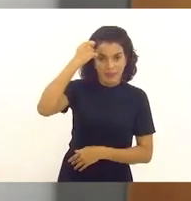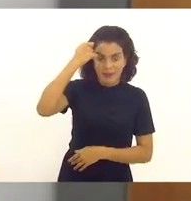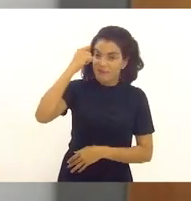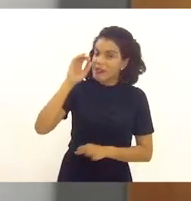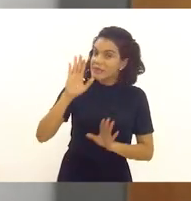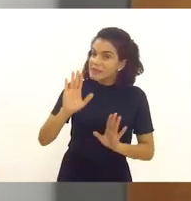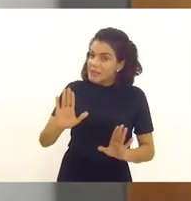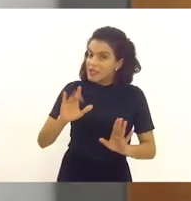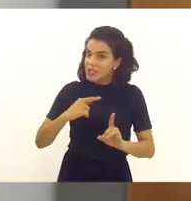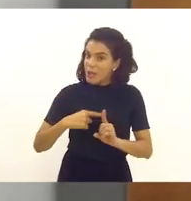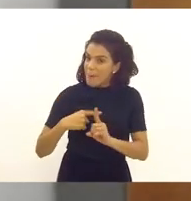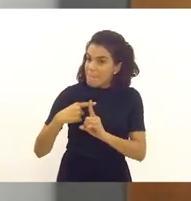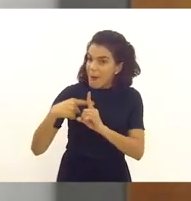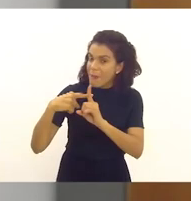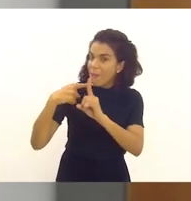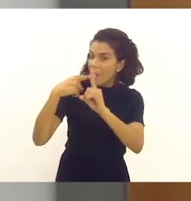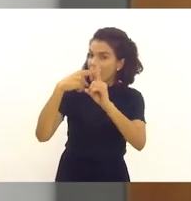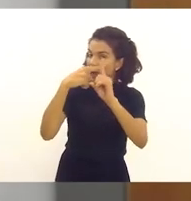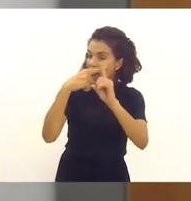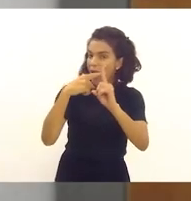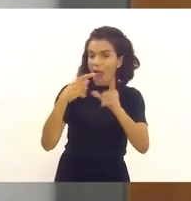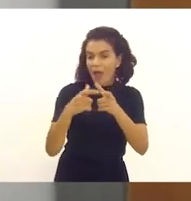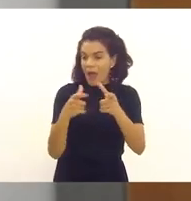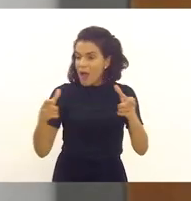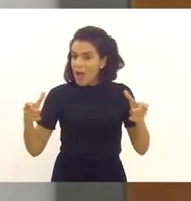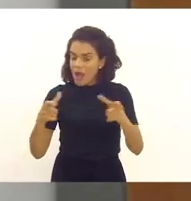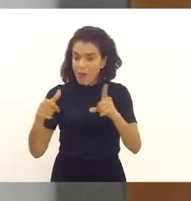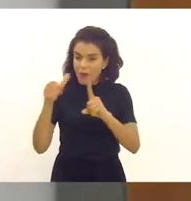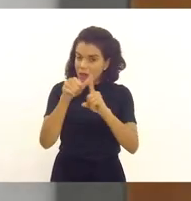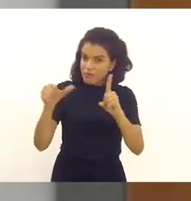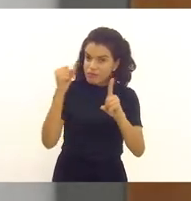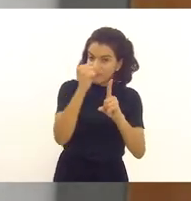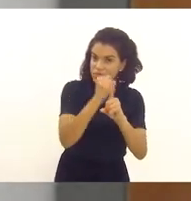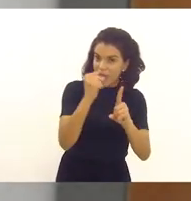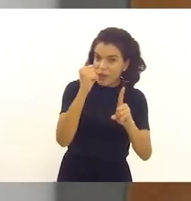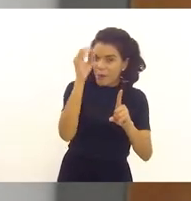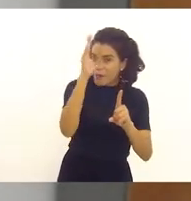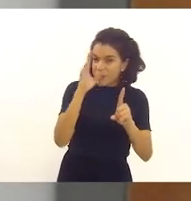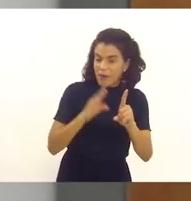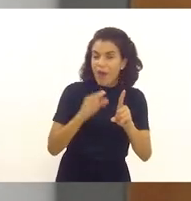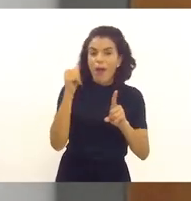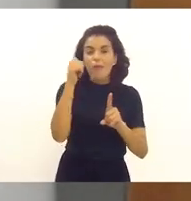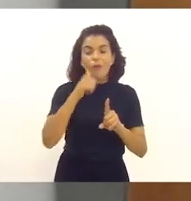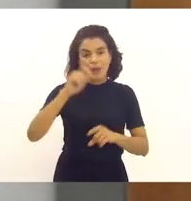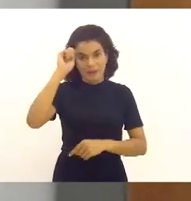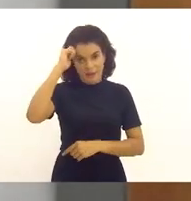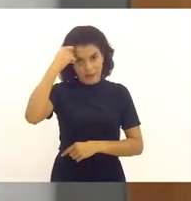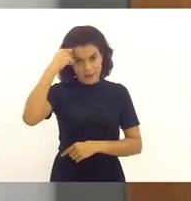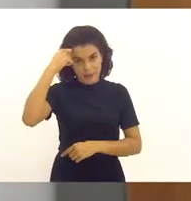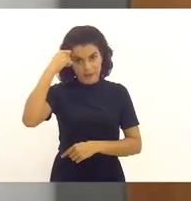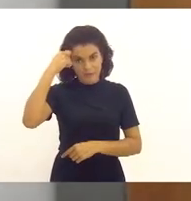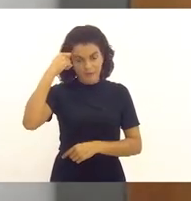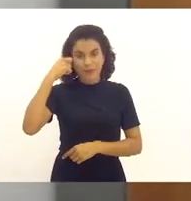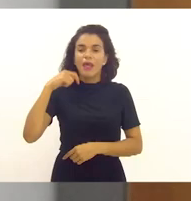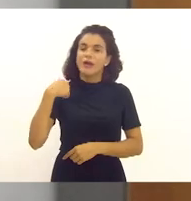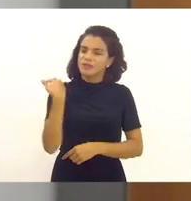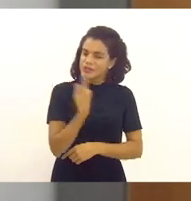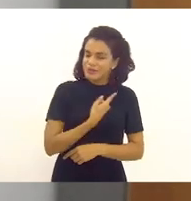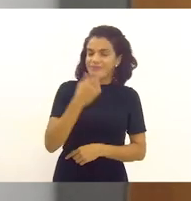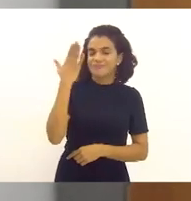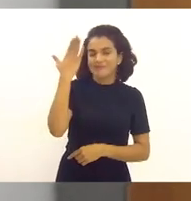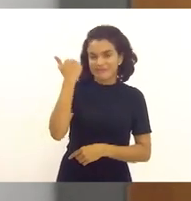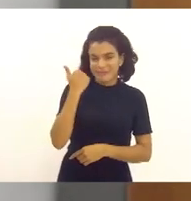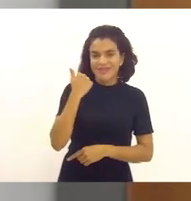se a gente for somar dessas mulheres de maioria que sofrem feminicídio no nosso país são mulheres negras e a gente sabe